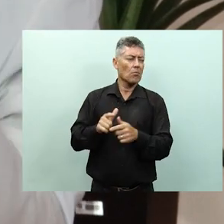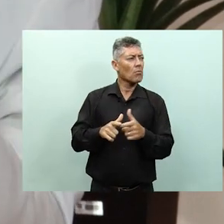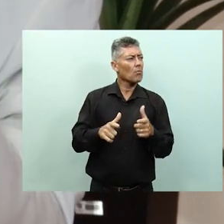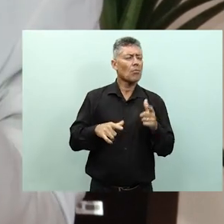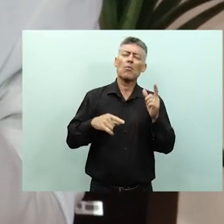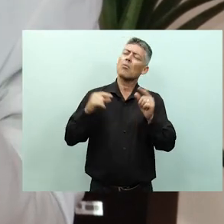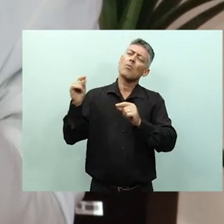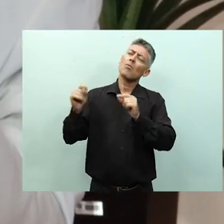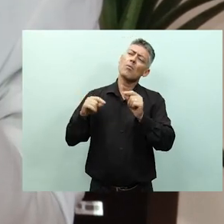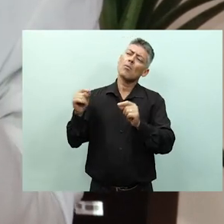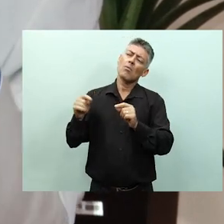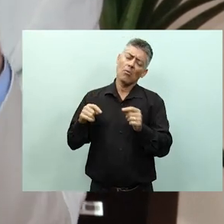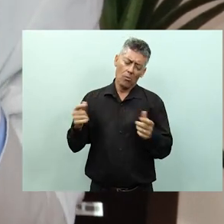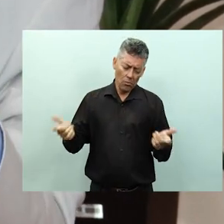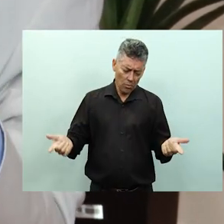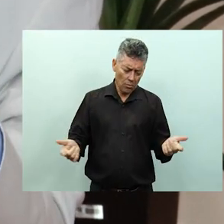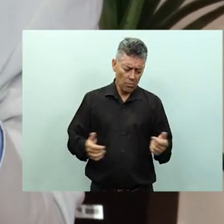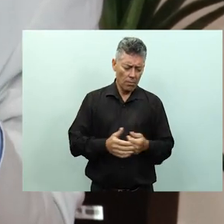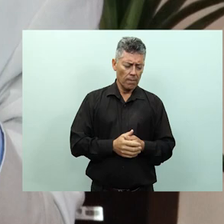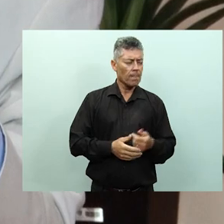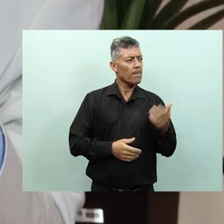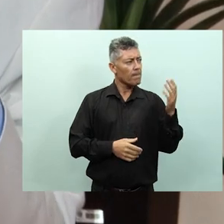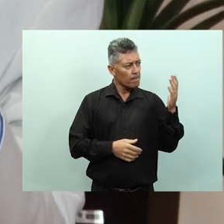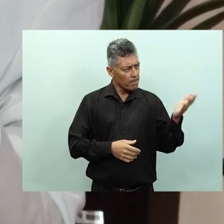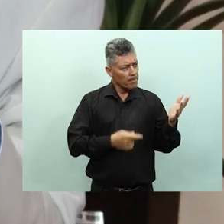amplamente questionada na campanha,